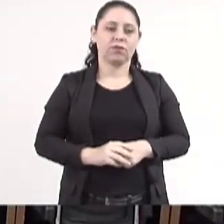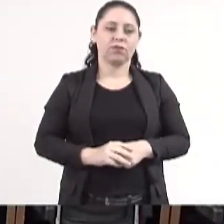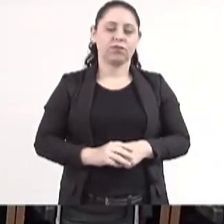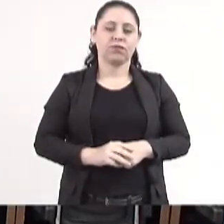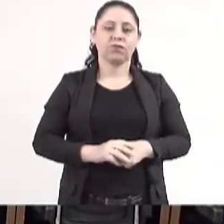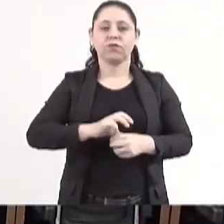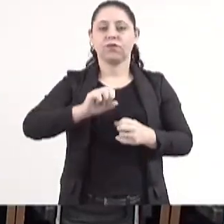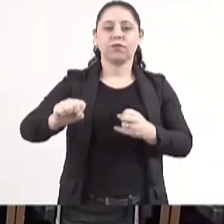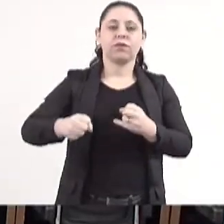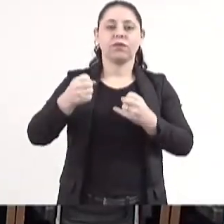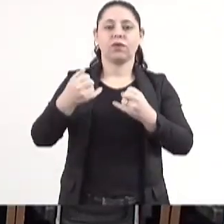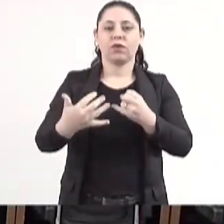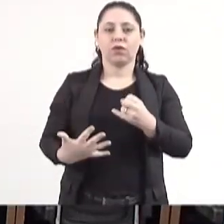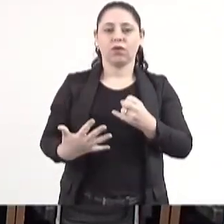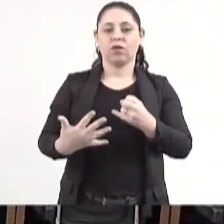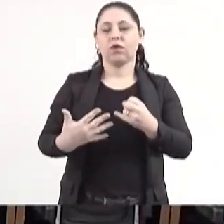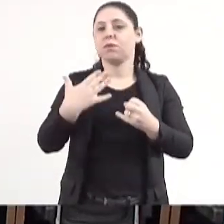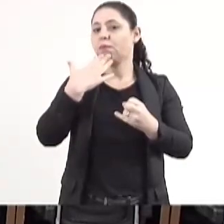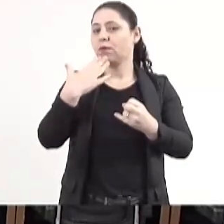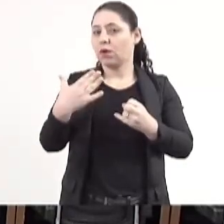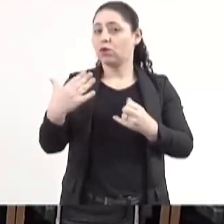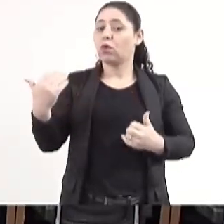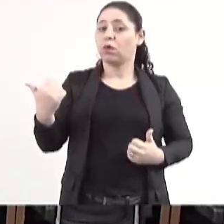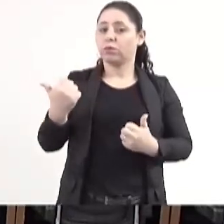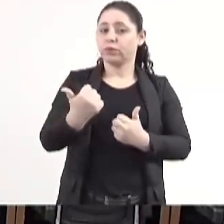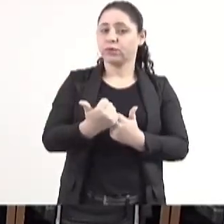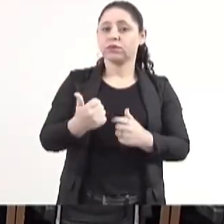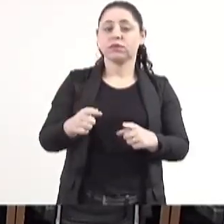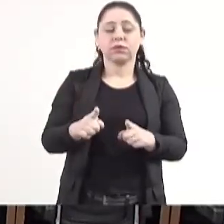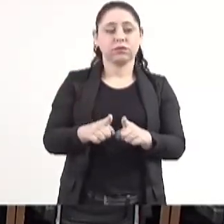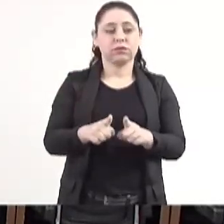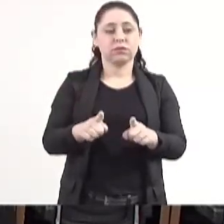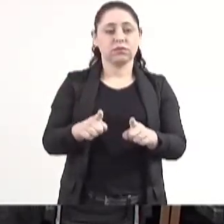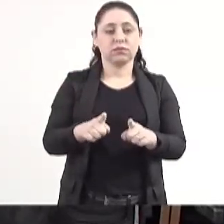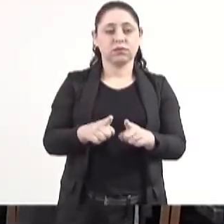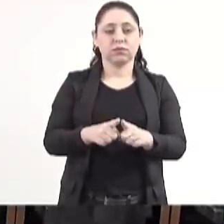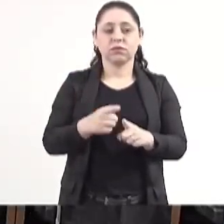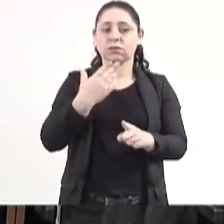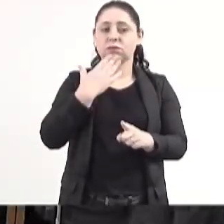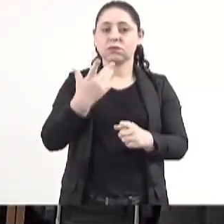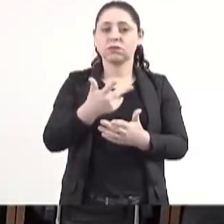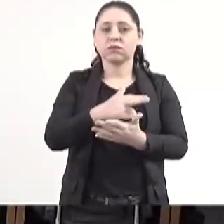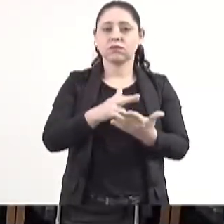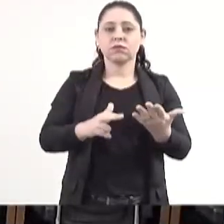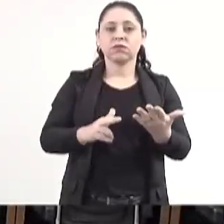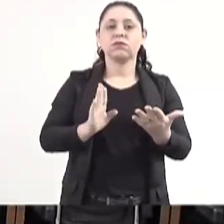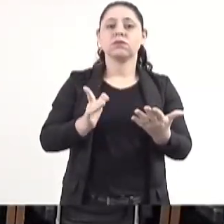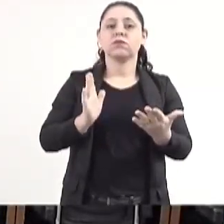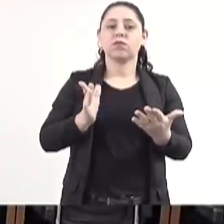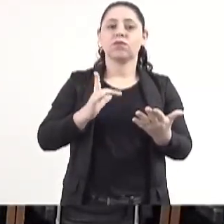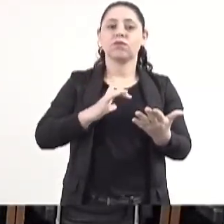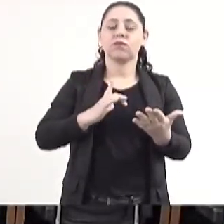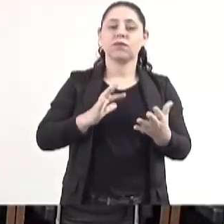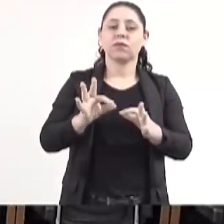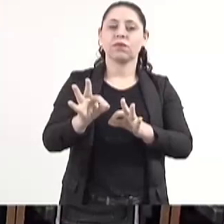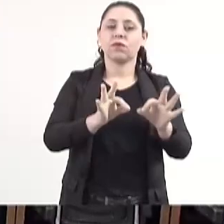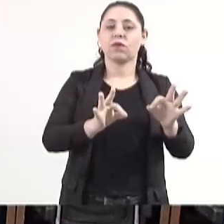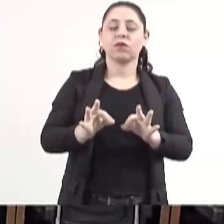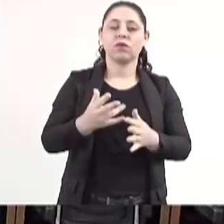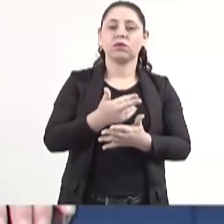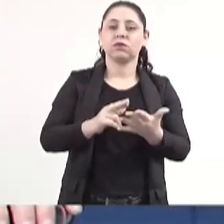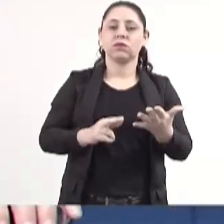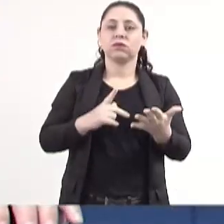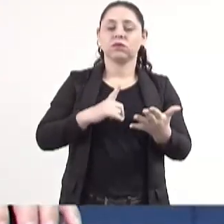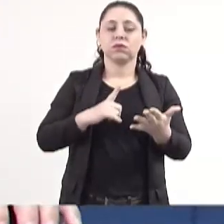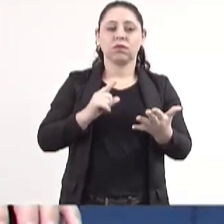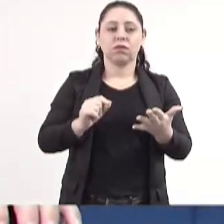Quero justificar e também pedir apoio para este requerimento, deputado, já que nós elaboramos um requerimento